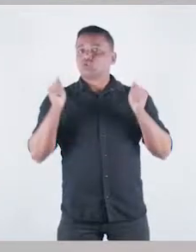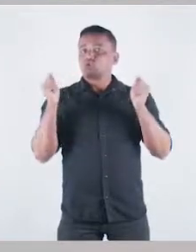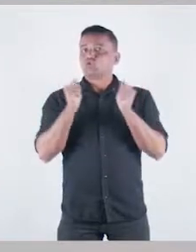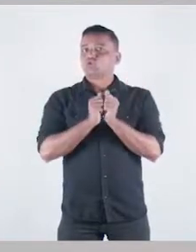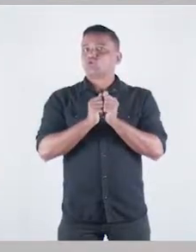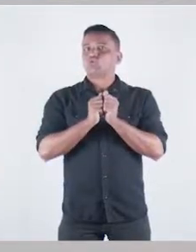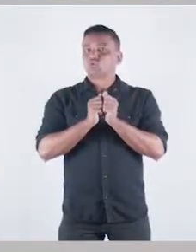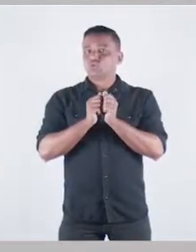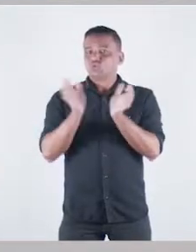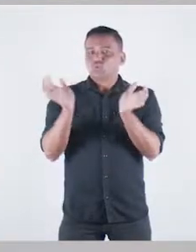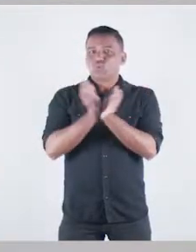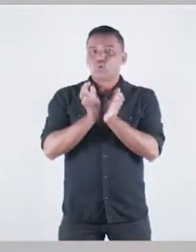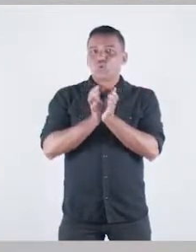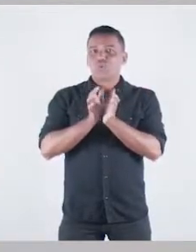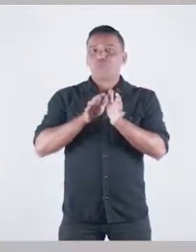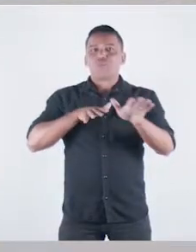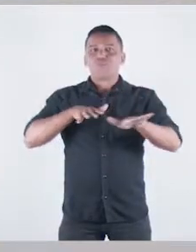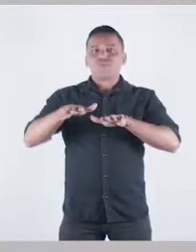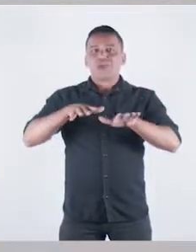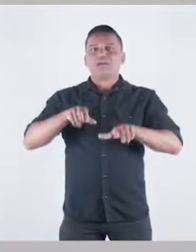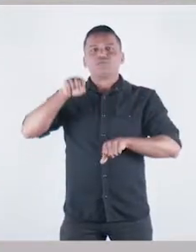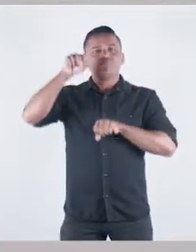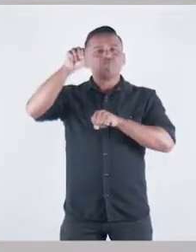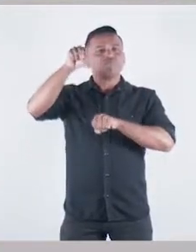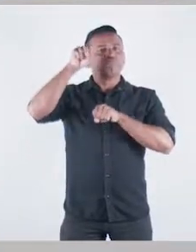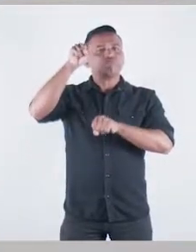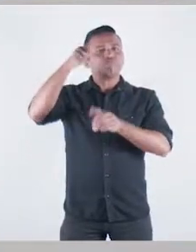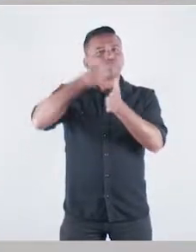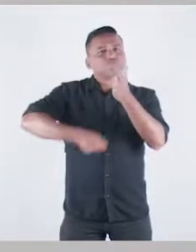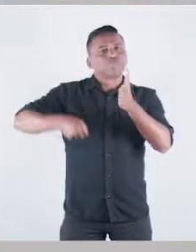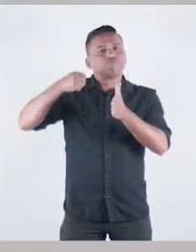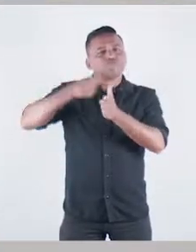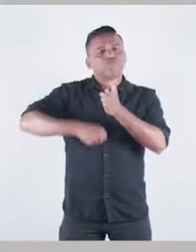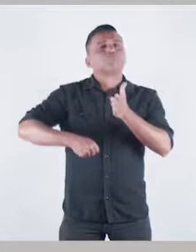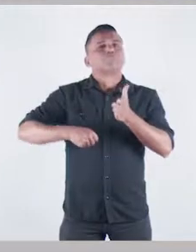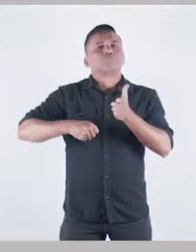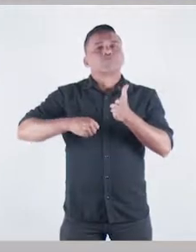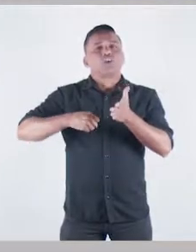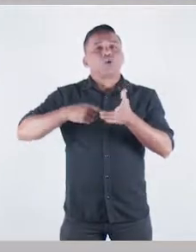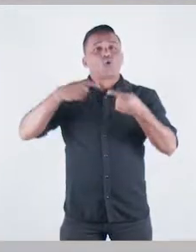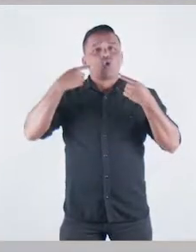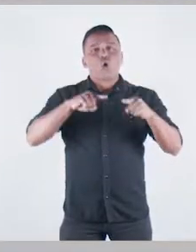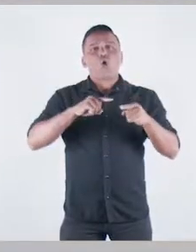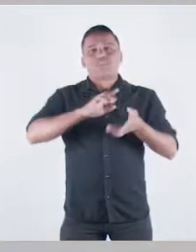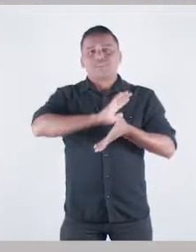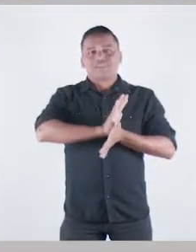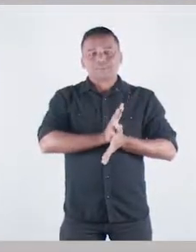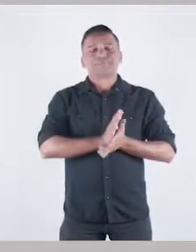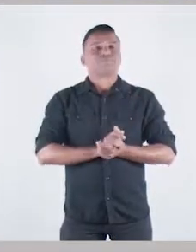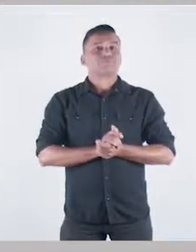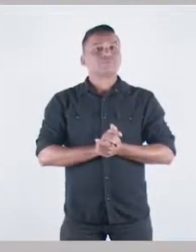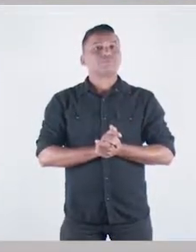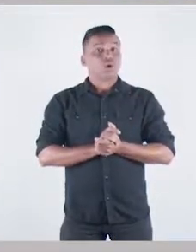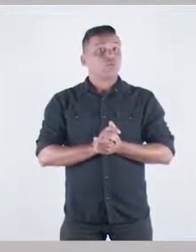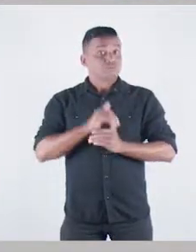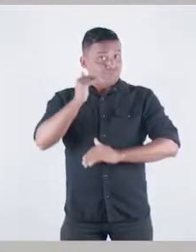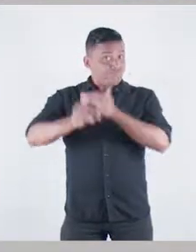do movimento negro. E isso, de fato, foi um processo que resultou em êxito,